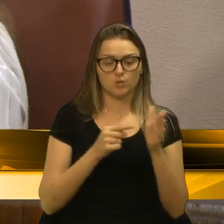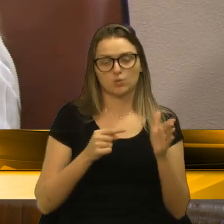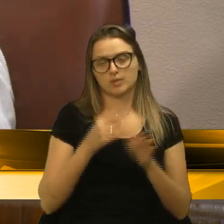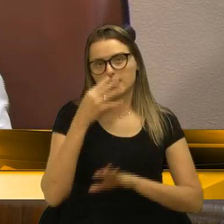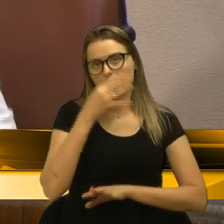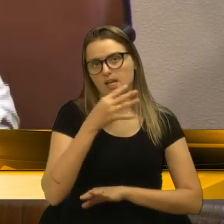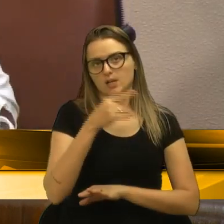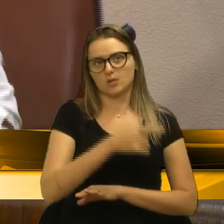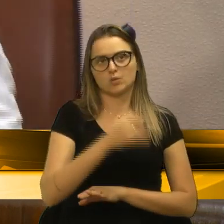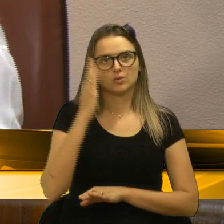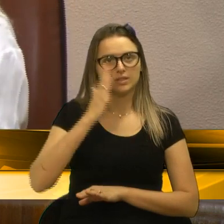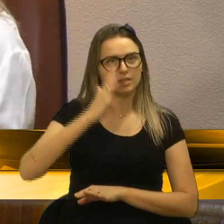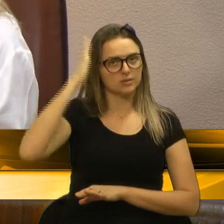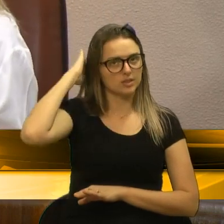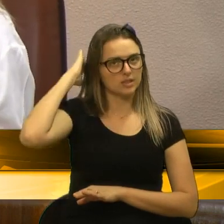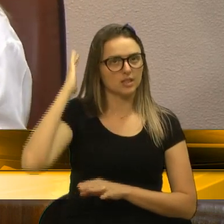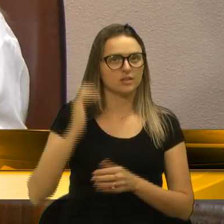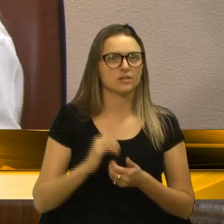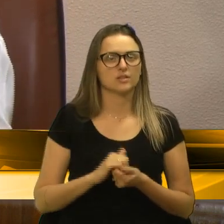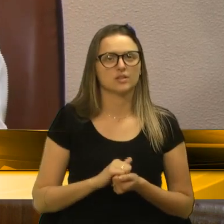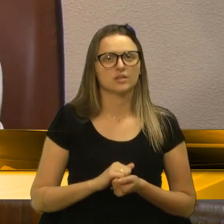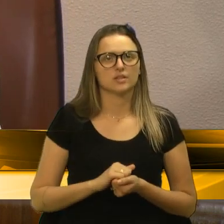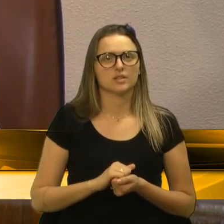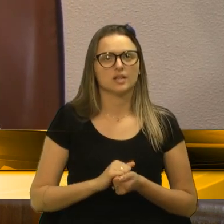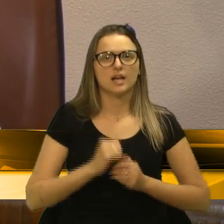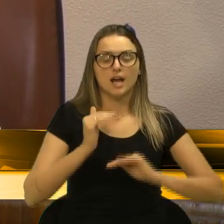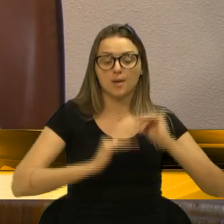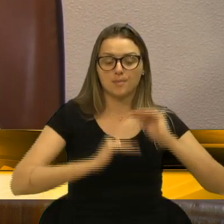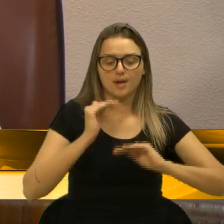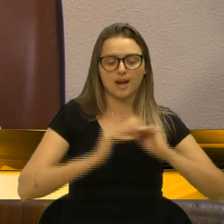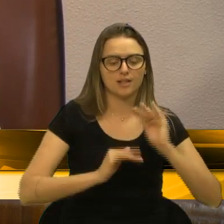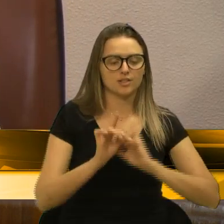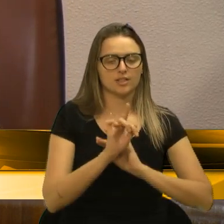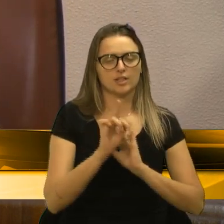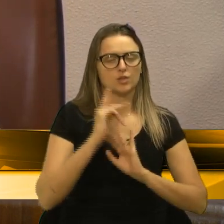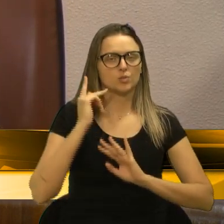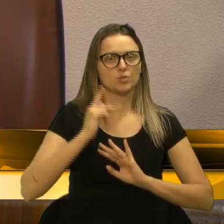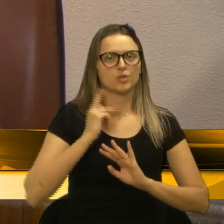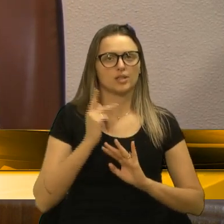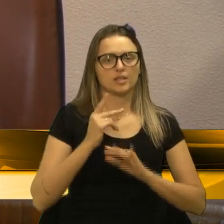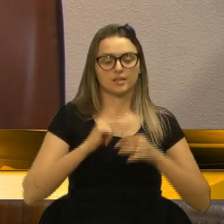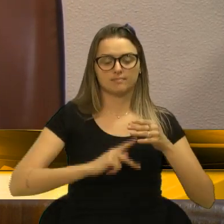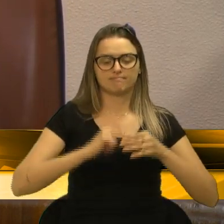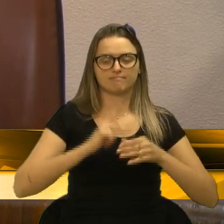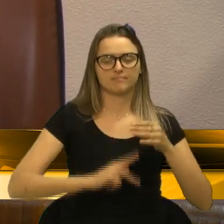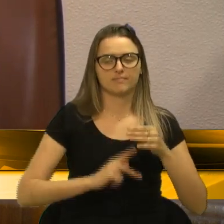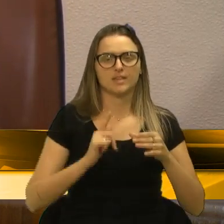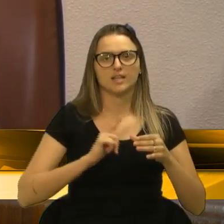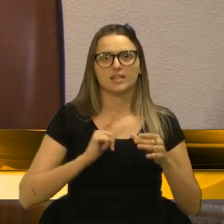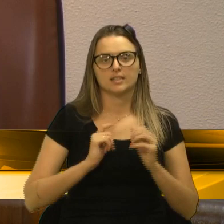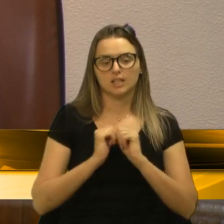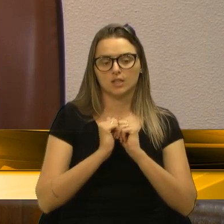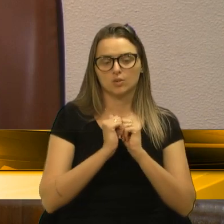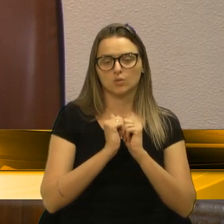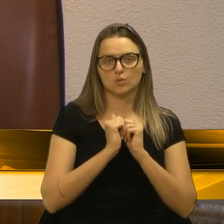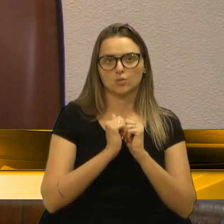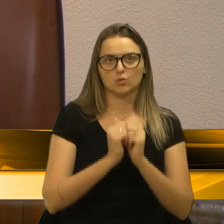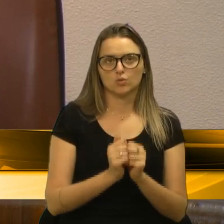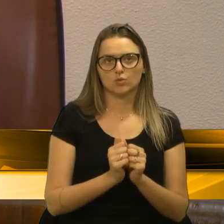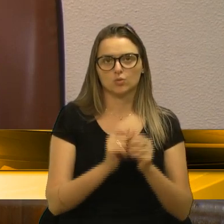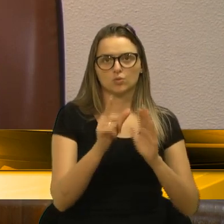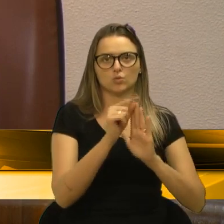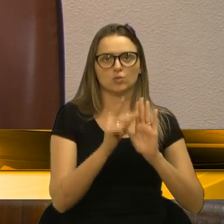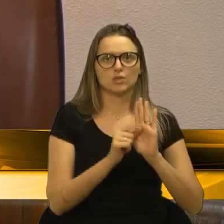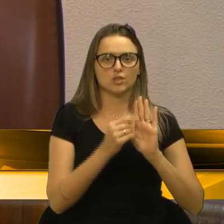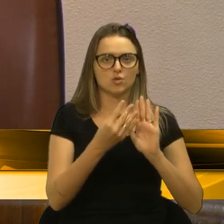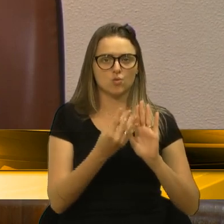Daniel Antônio Guerra a prática da infração político-administrativa, contida no artigo